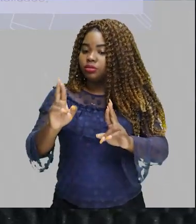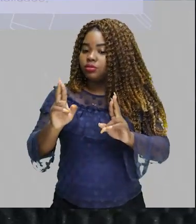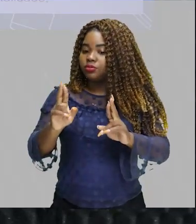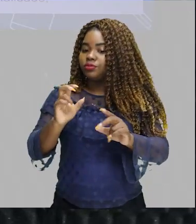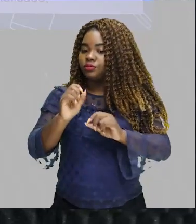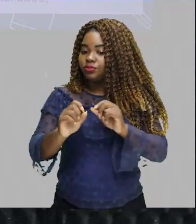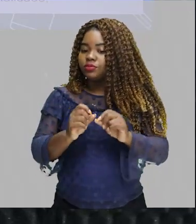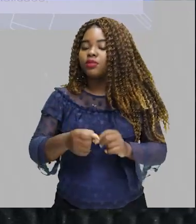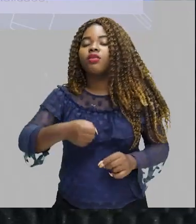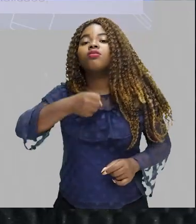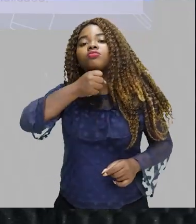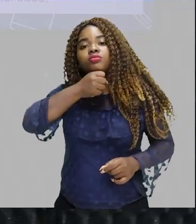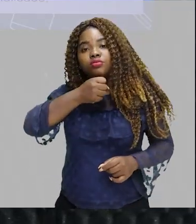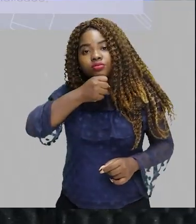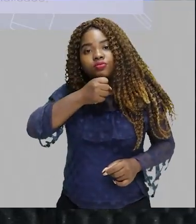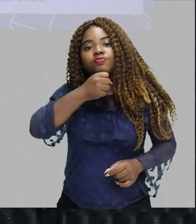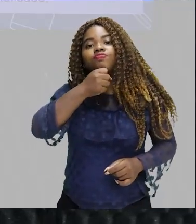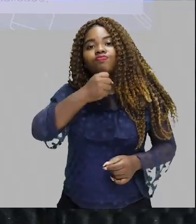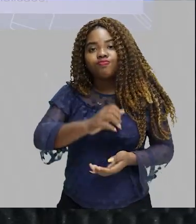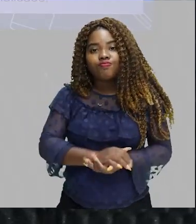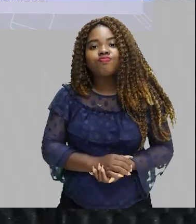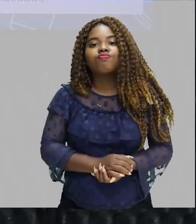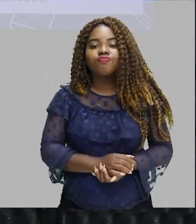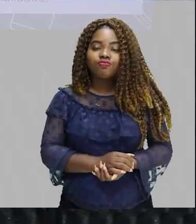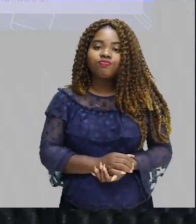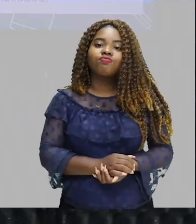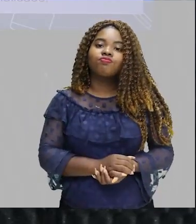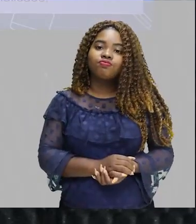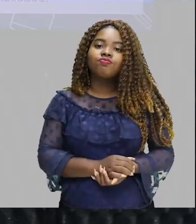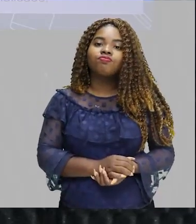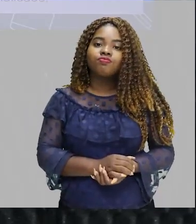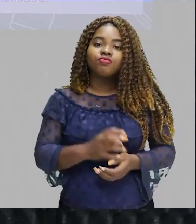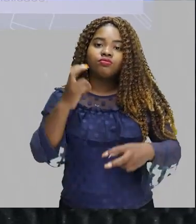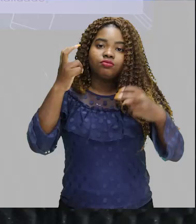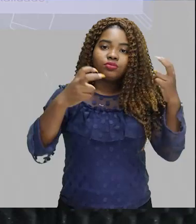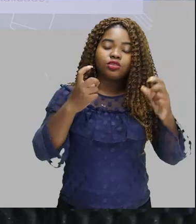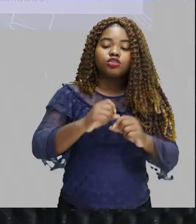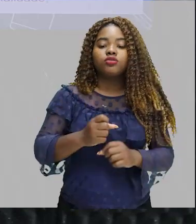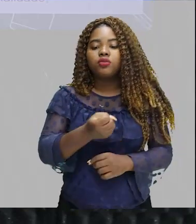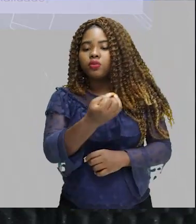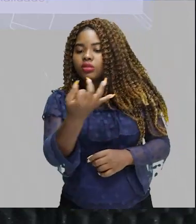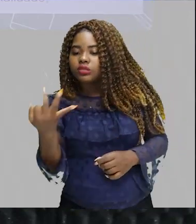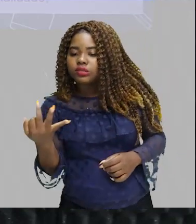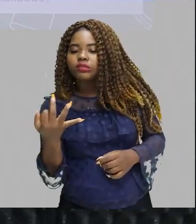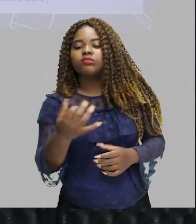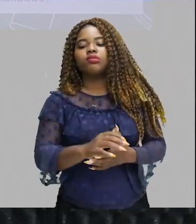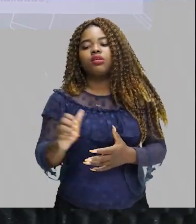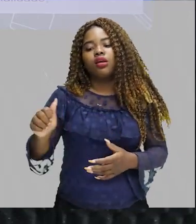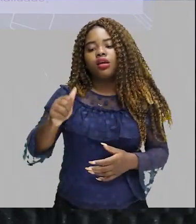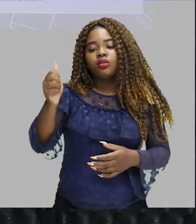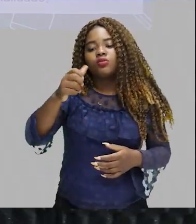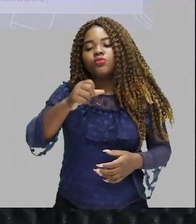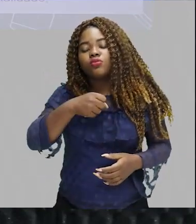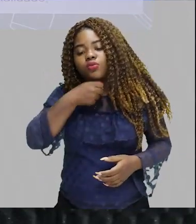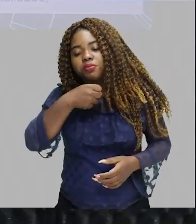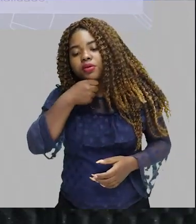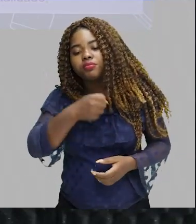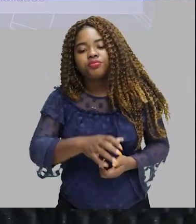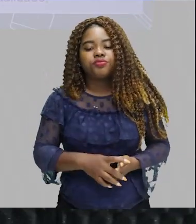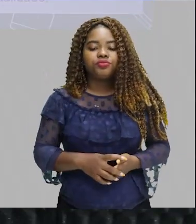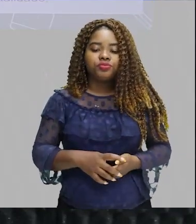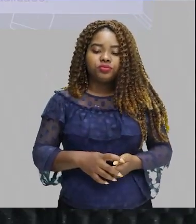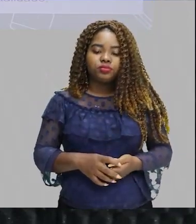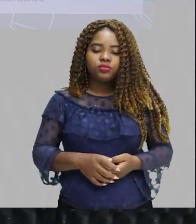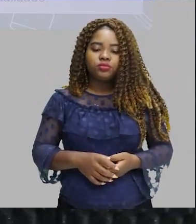população envelhecer nas próximas décadas, ou seja, nós temos uma maior quantidade de pessoas já na faixa adulta para idosa. E o que a gente